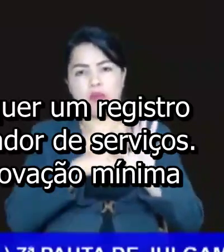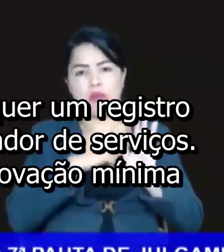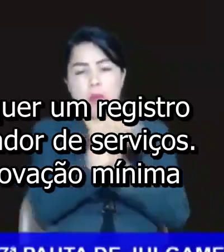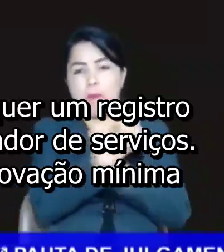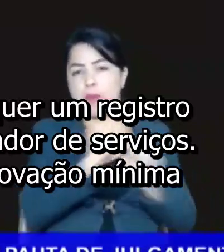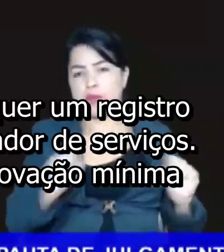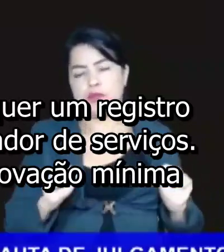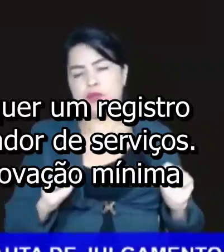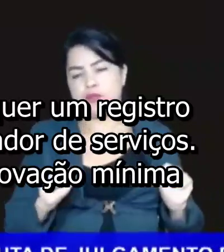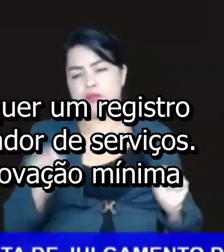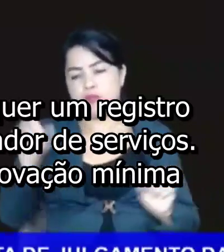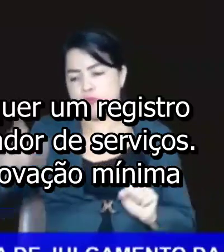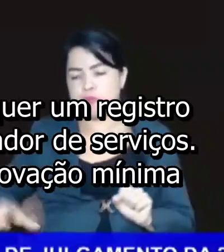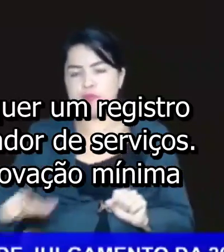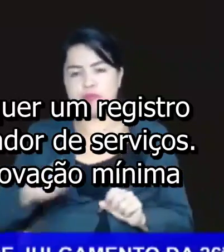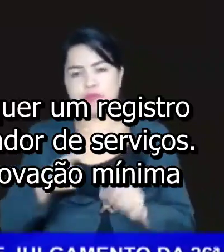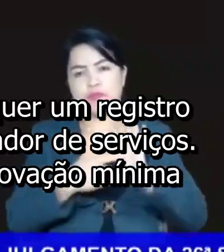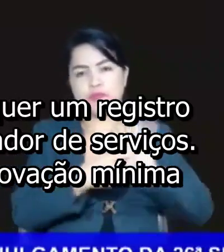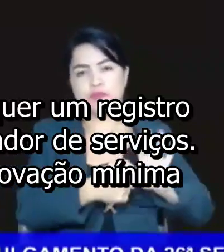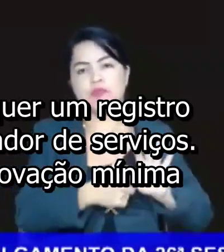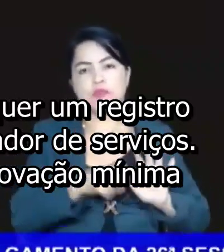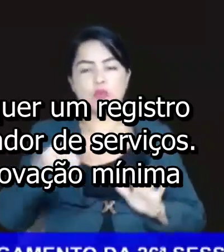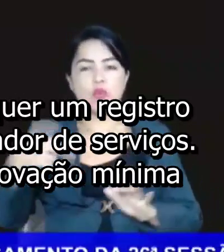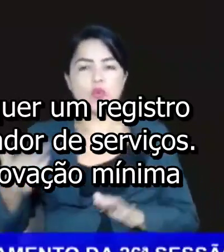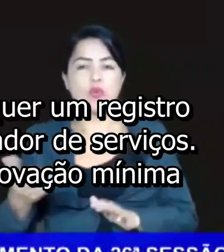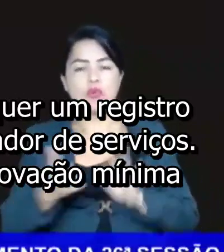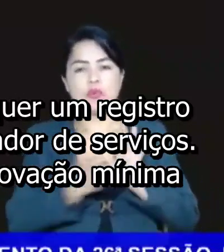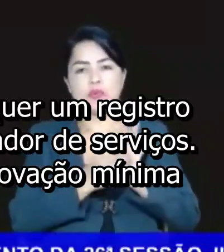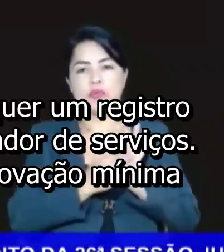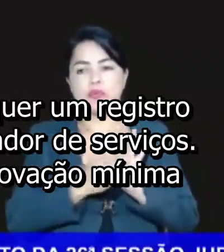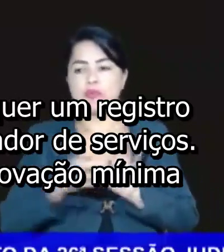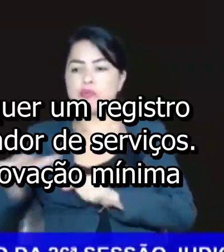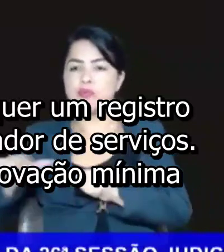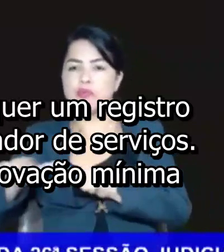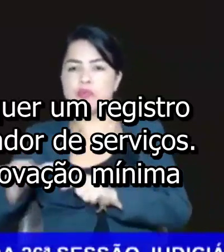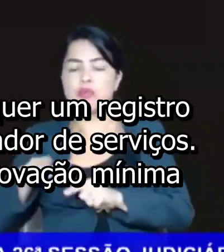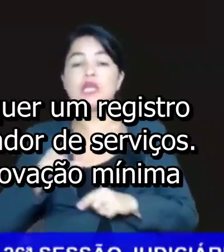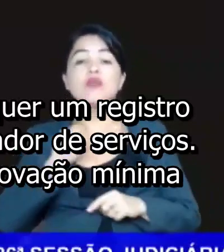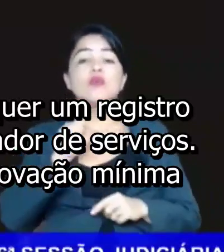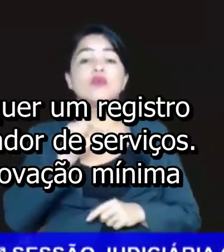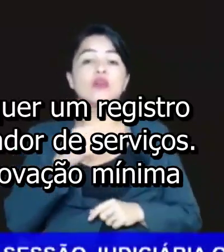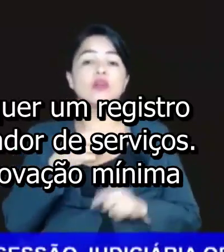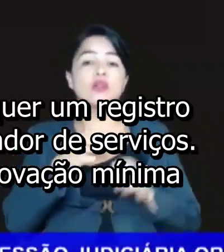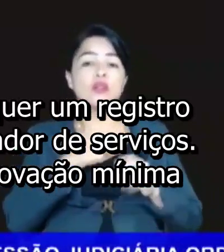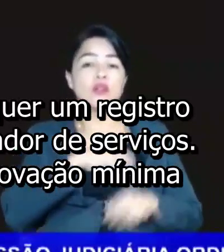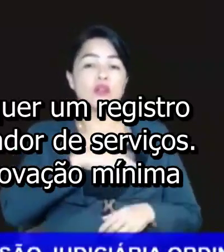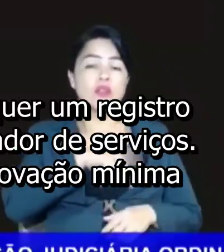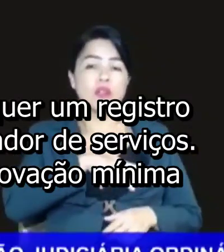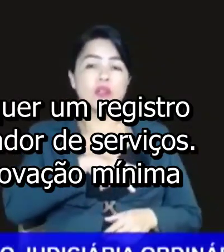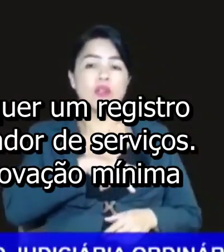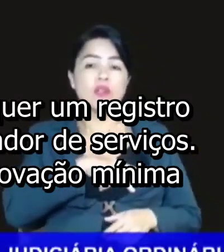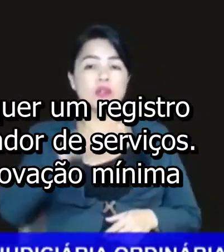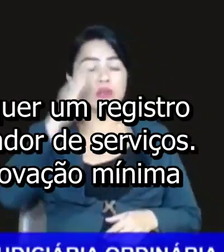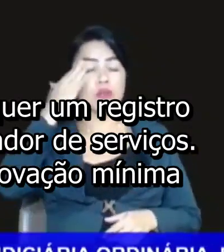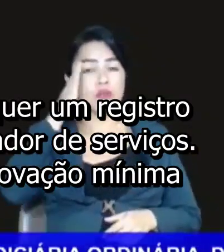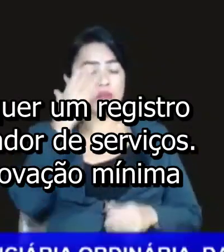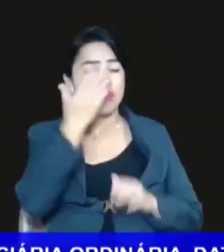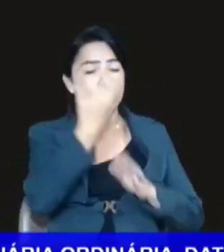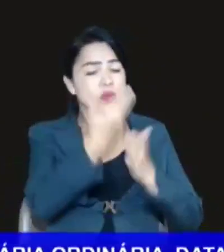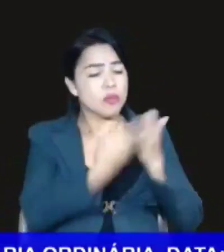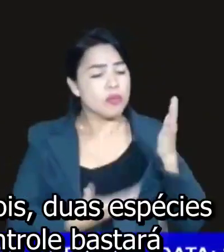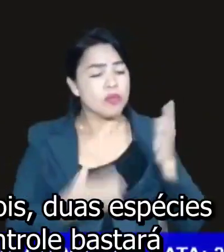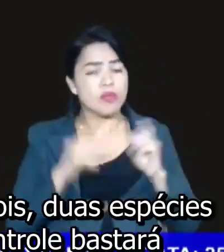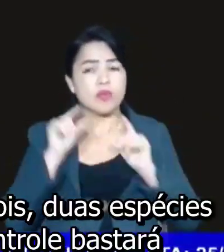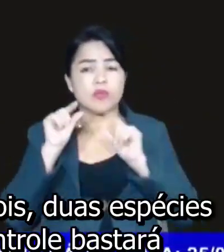impossível ao prestador de contas ou ao prestador de serviços. O que o Ministério Público Eleitoral entende é uma comprovação